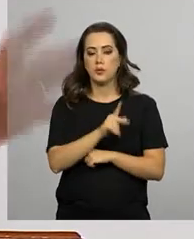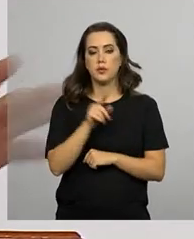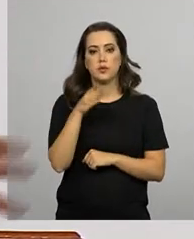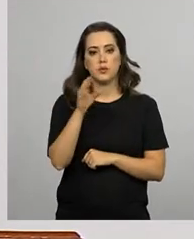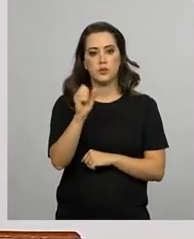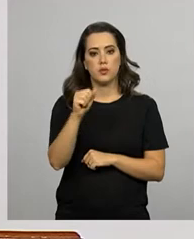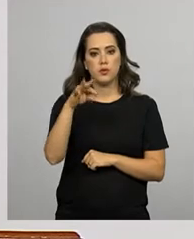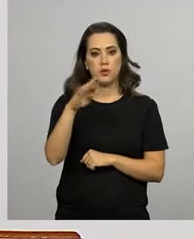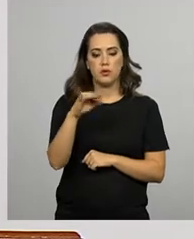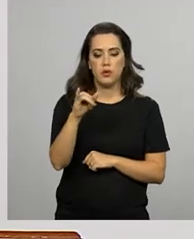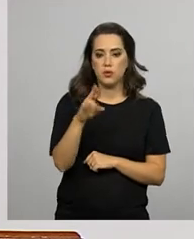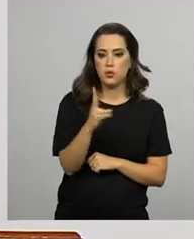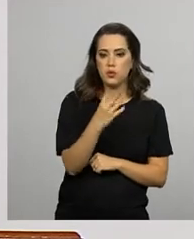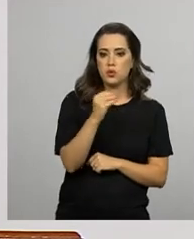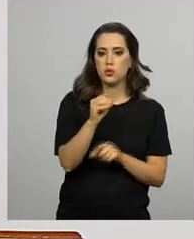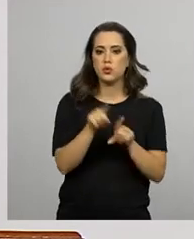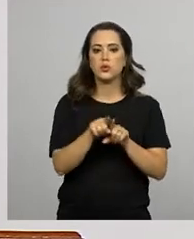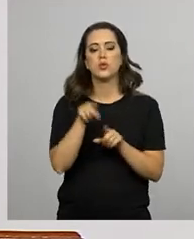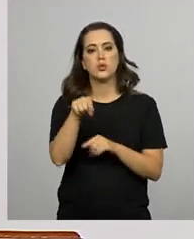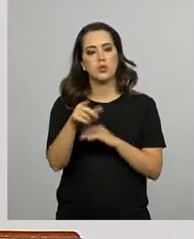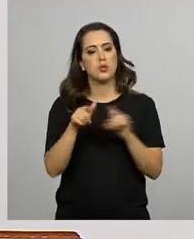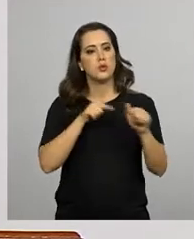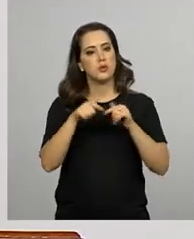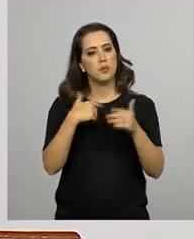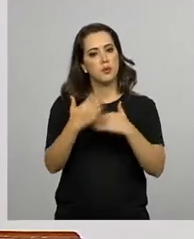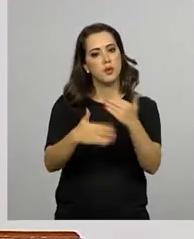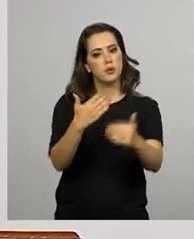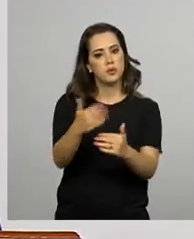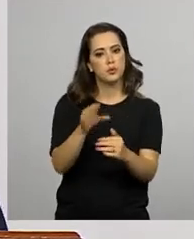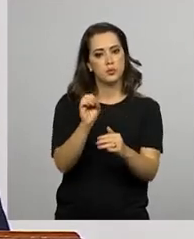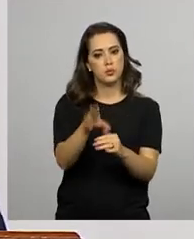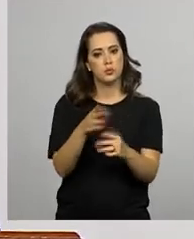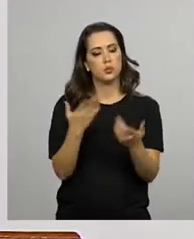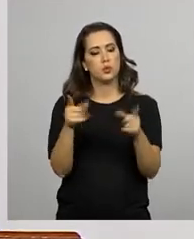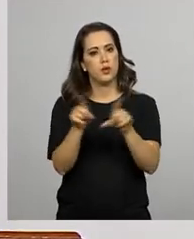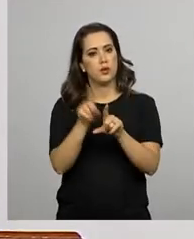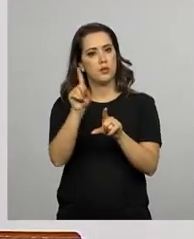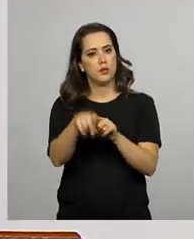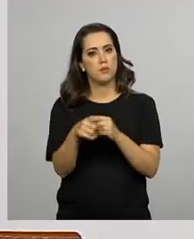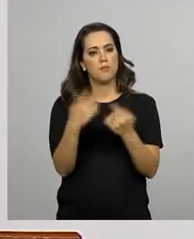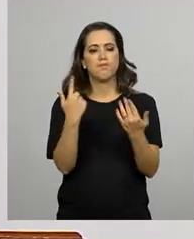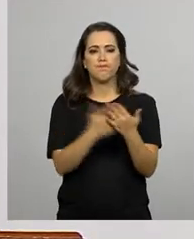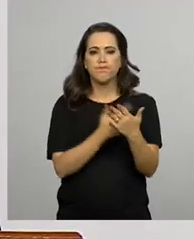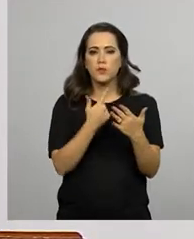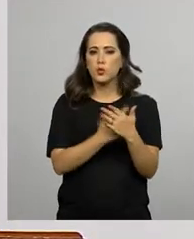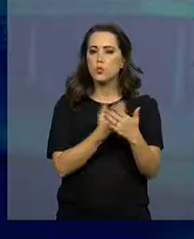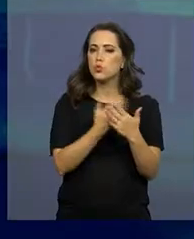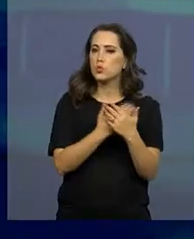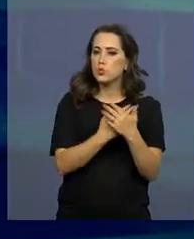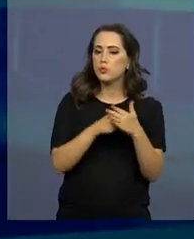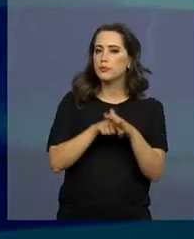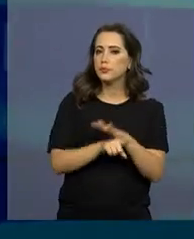E os trabalhos todos versavam exatamente um exame acurado da sua obra.